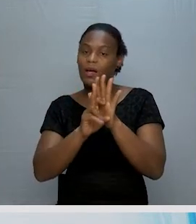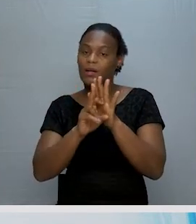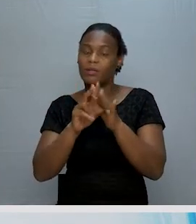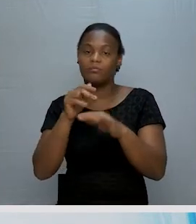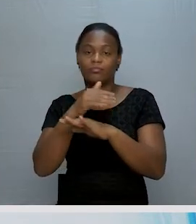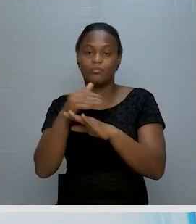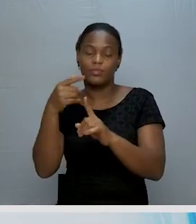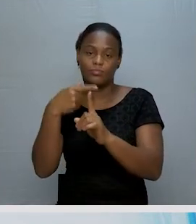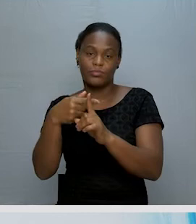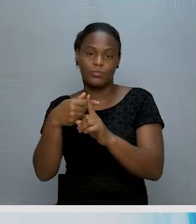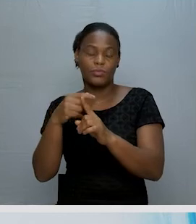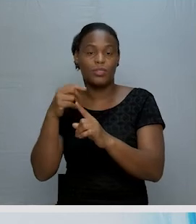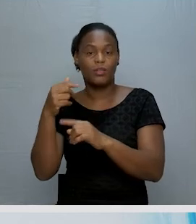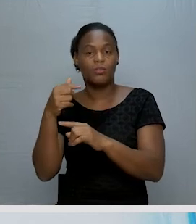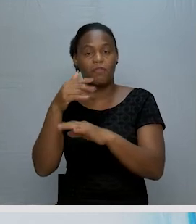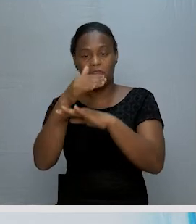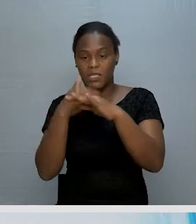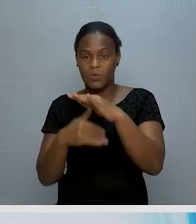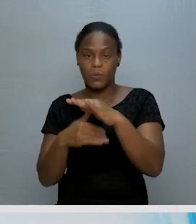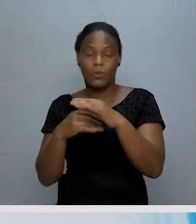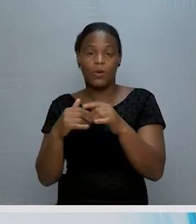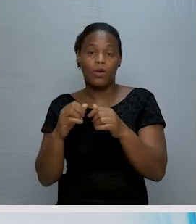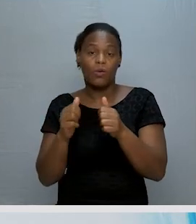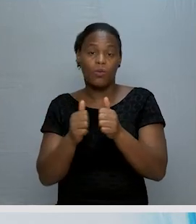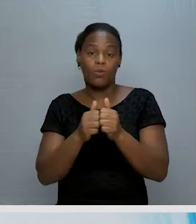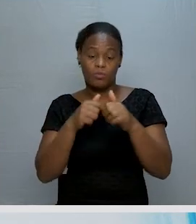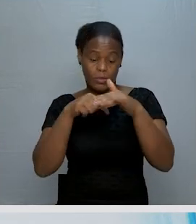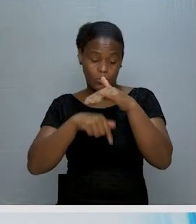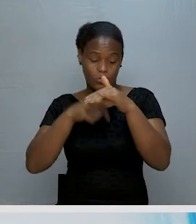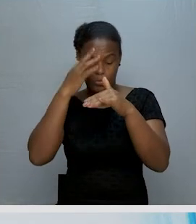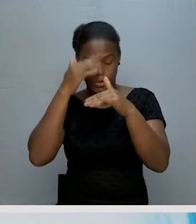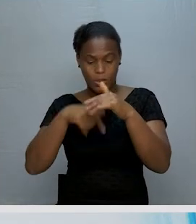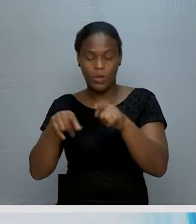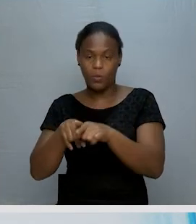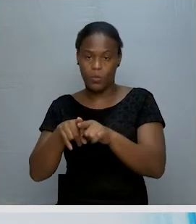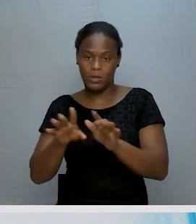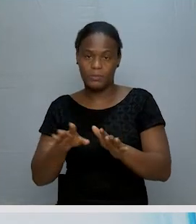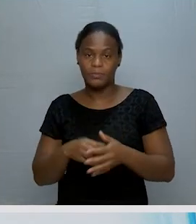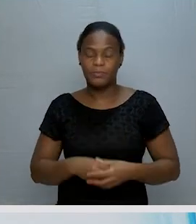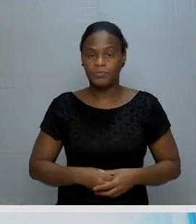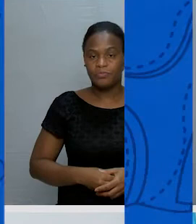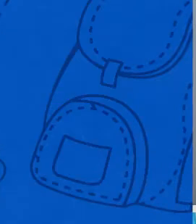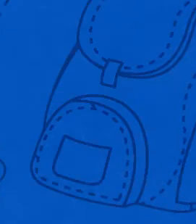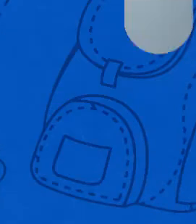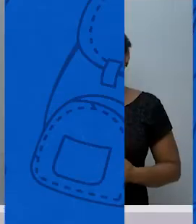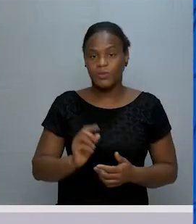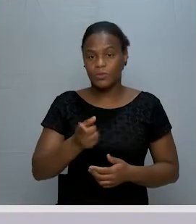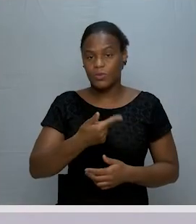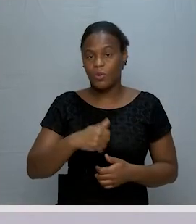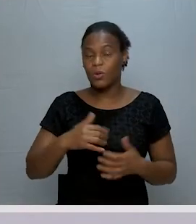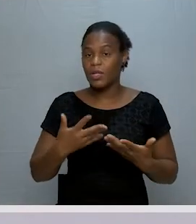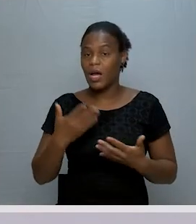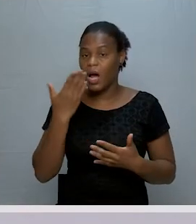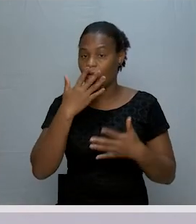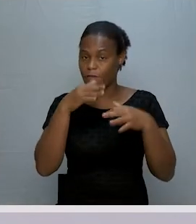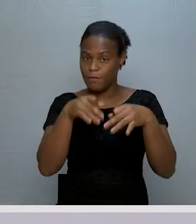a regra de adição de frações com denominadores iguais.